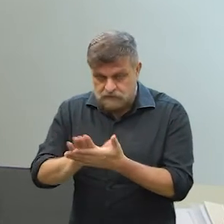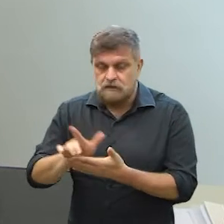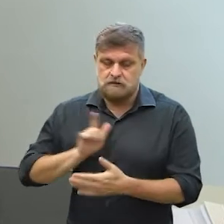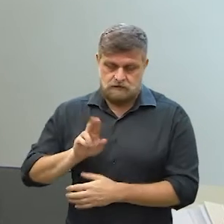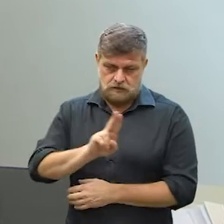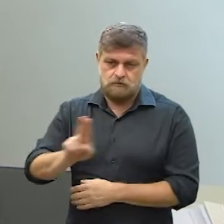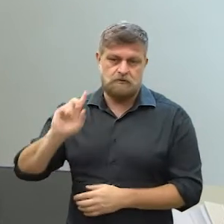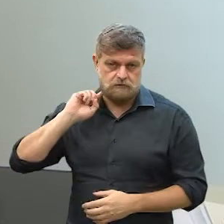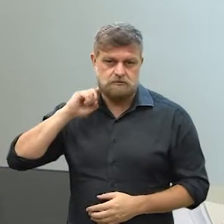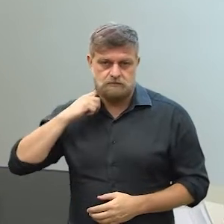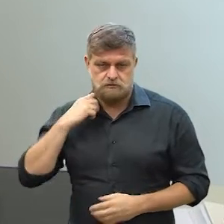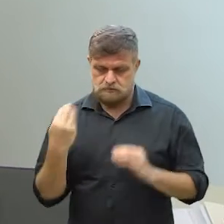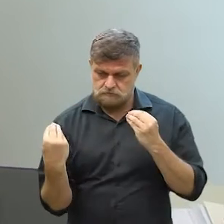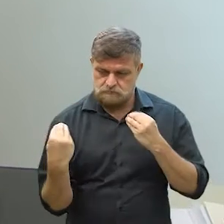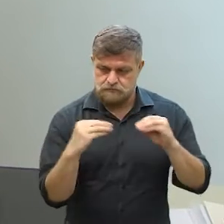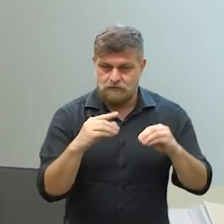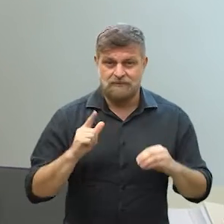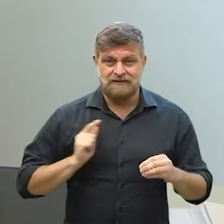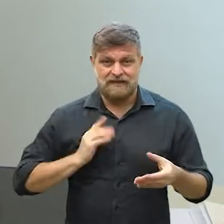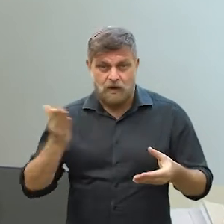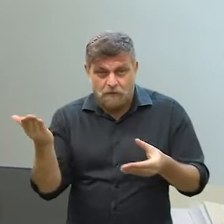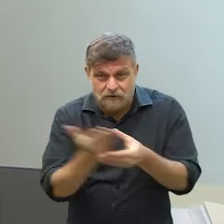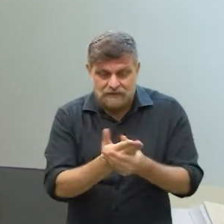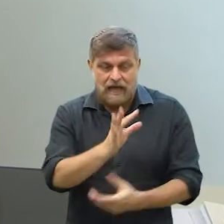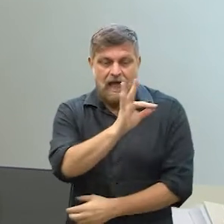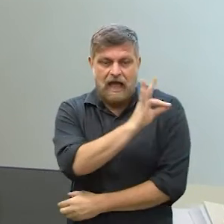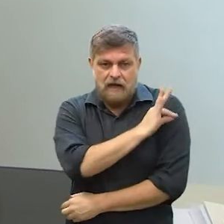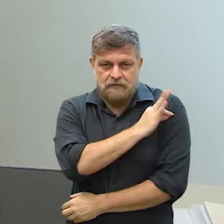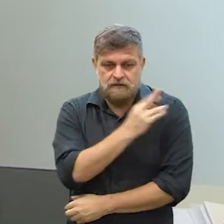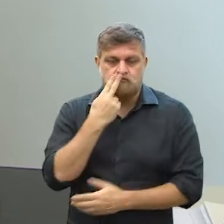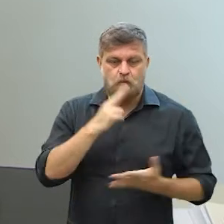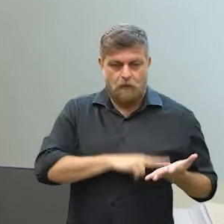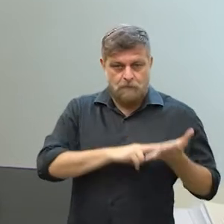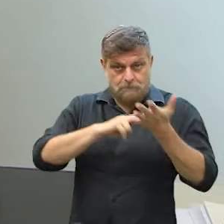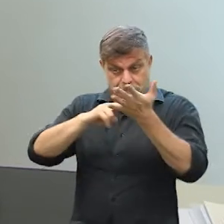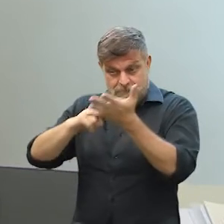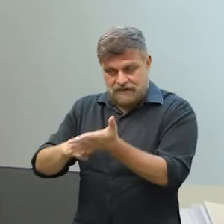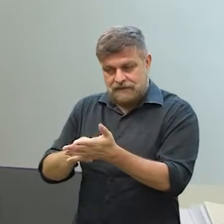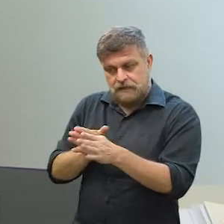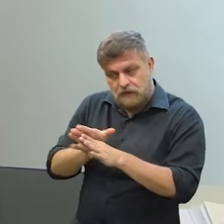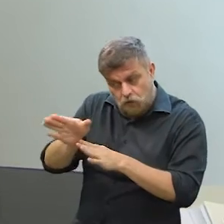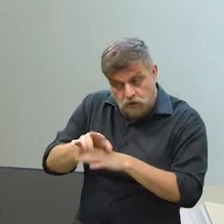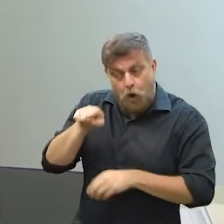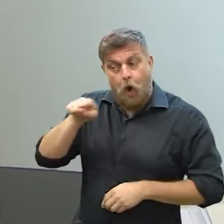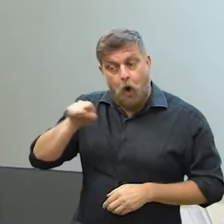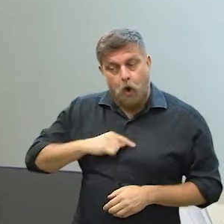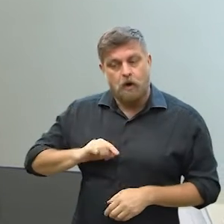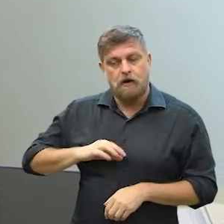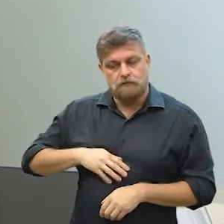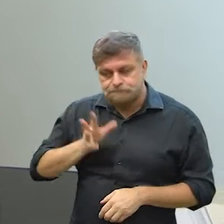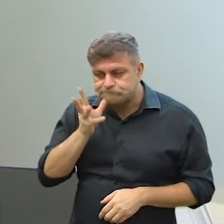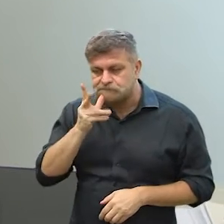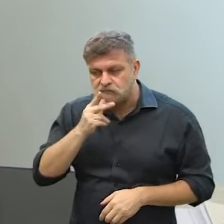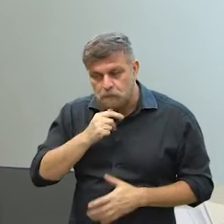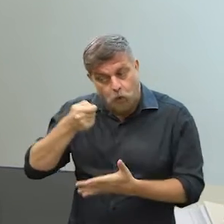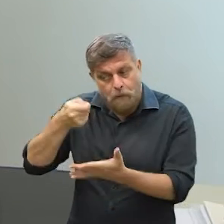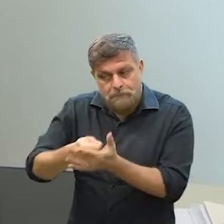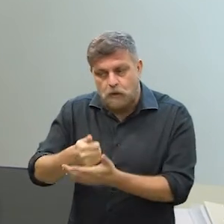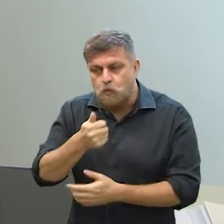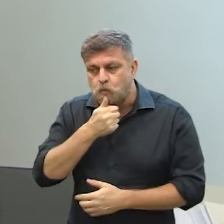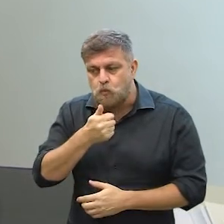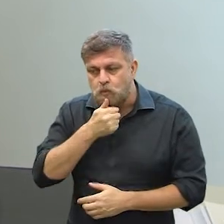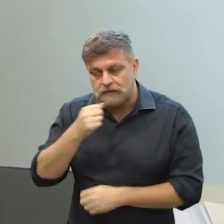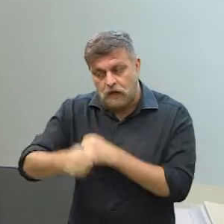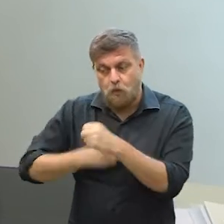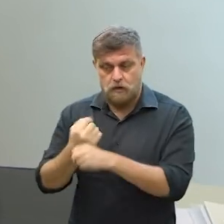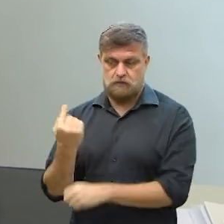ativa isso é ele pode sofrer algum protesto a prefeitura sempre avisa manda uma carta avisando que está atrasado que